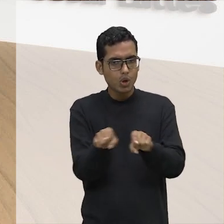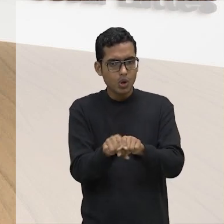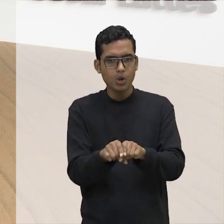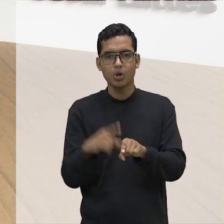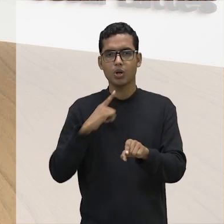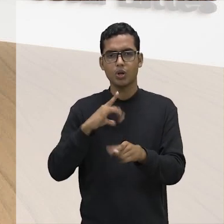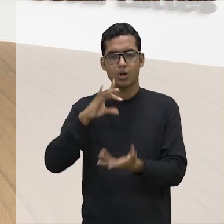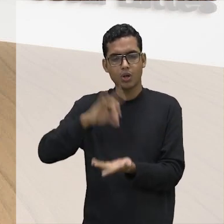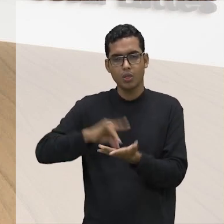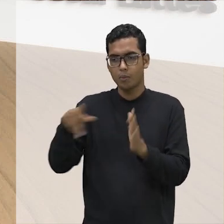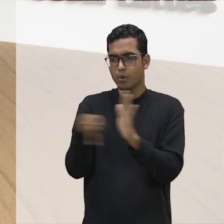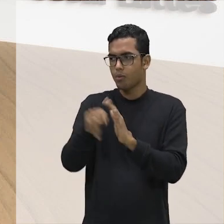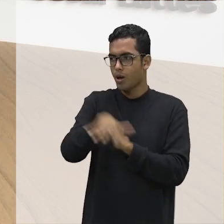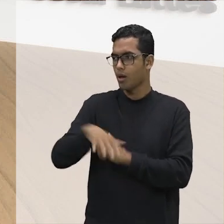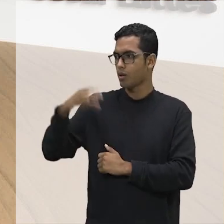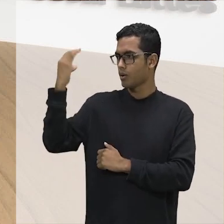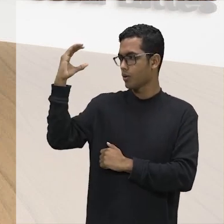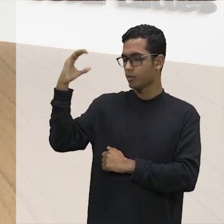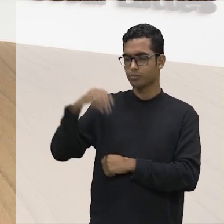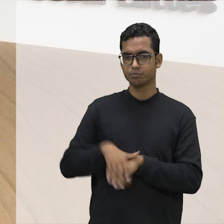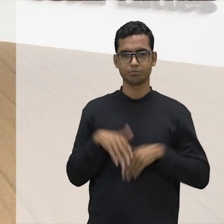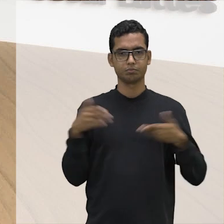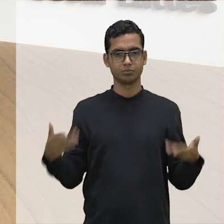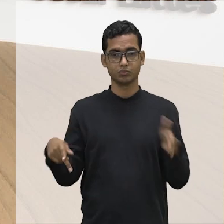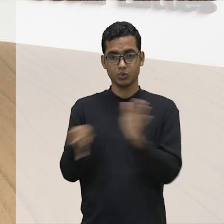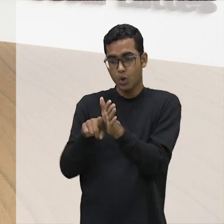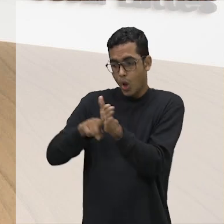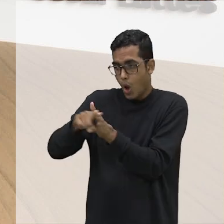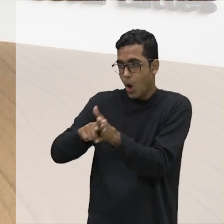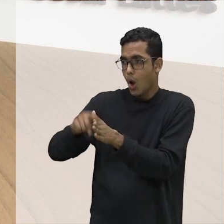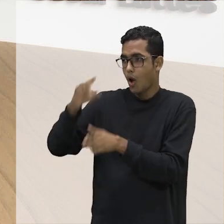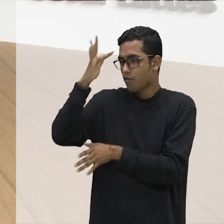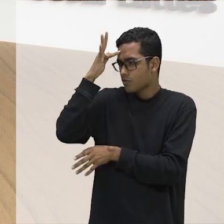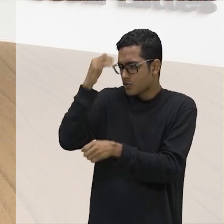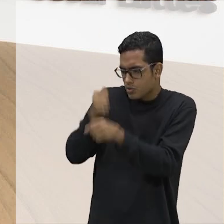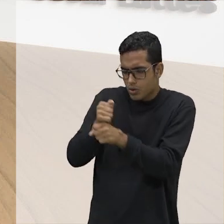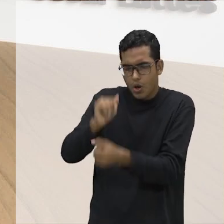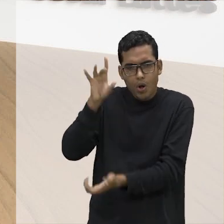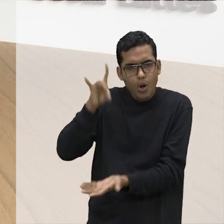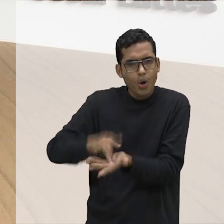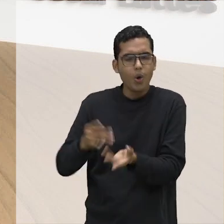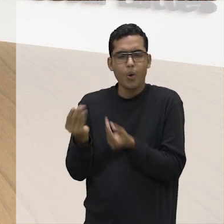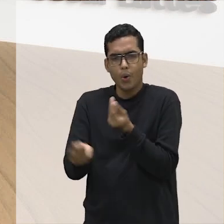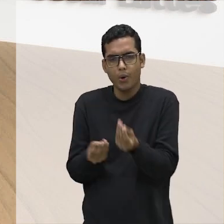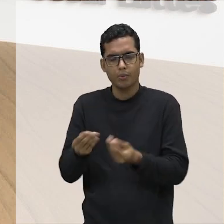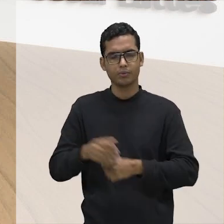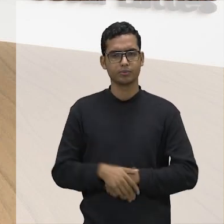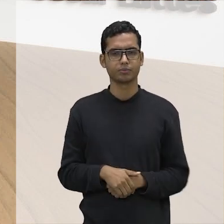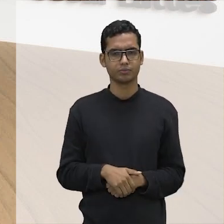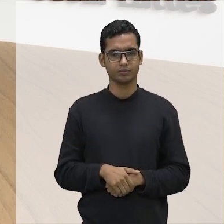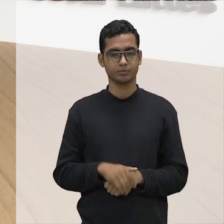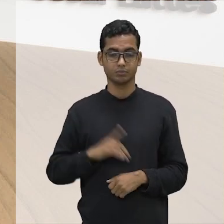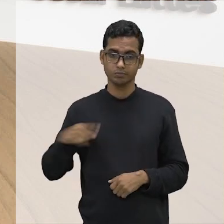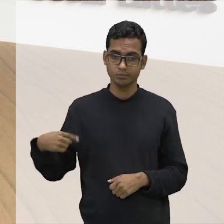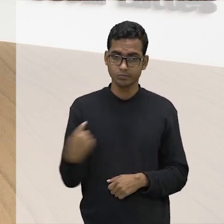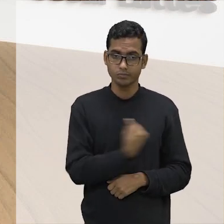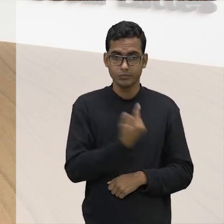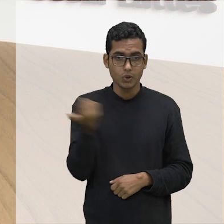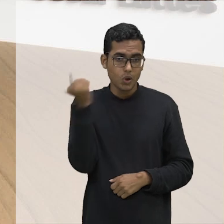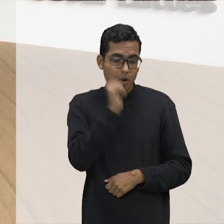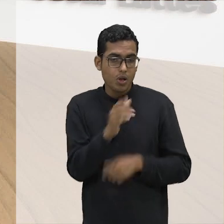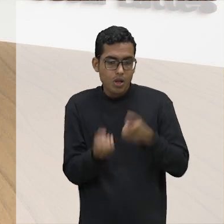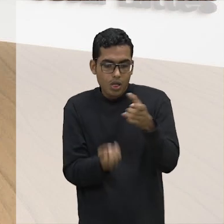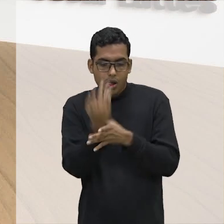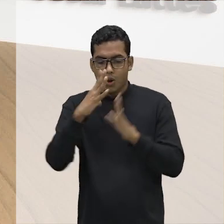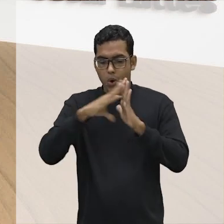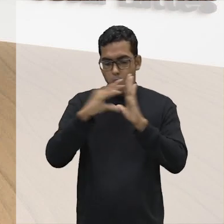ponta das ciências. Então, a pesquisa física ela é isso. Ela serve para que nós possamos formular